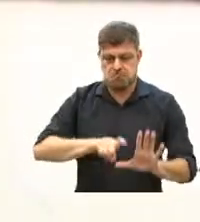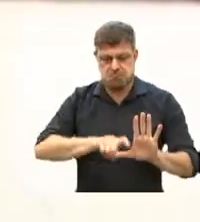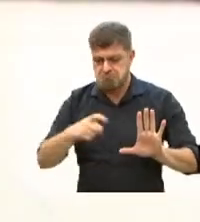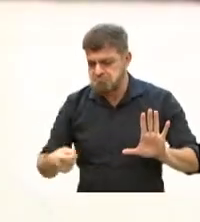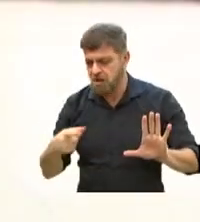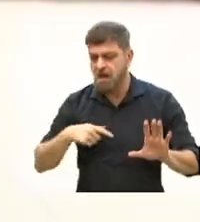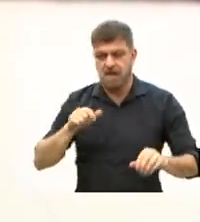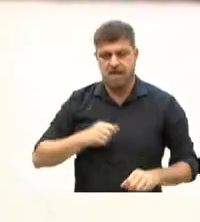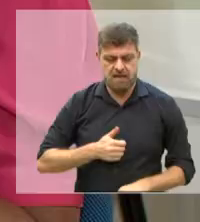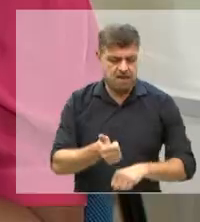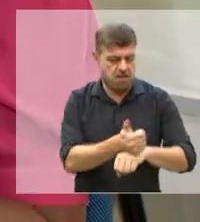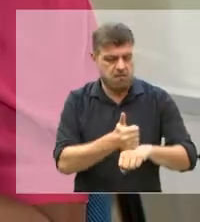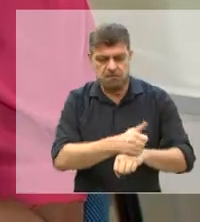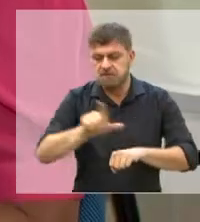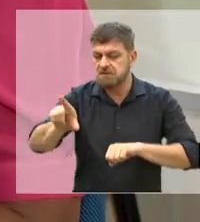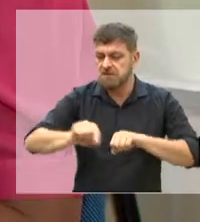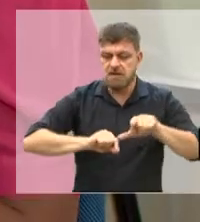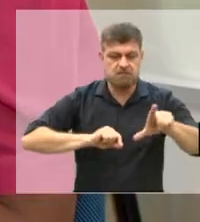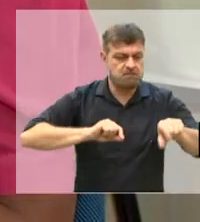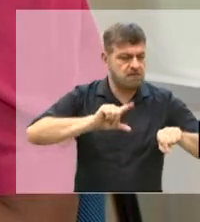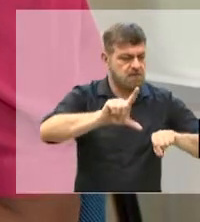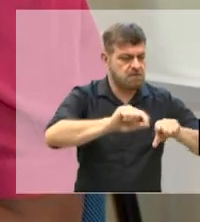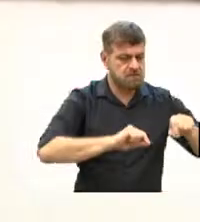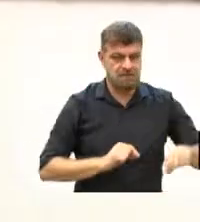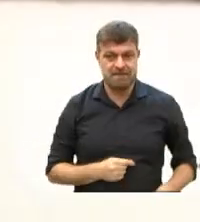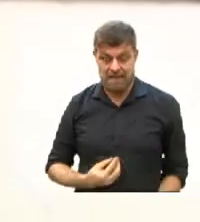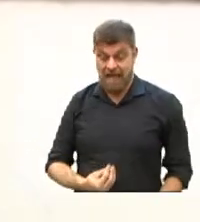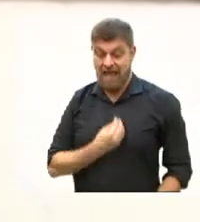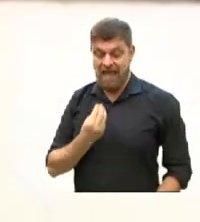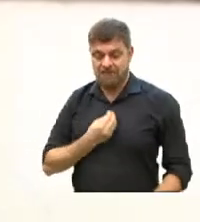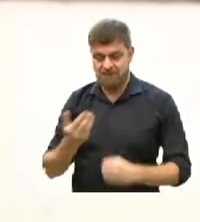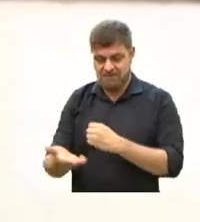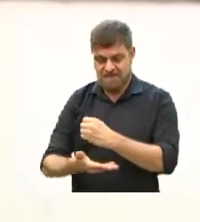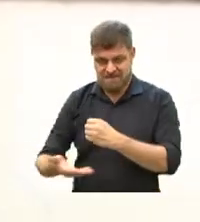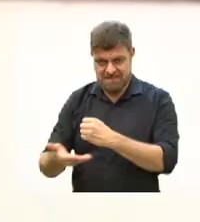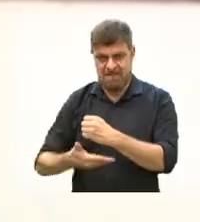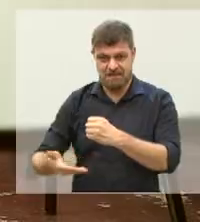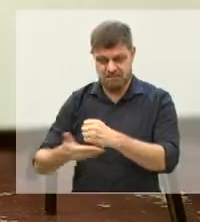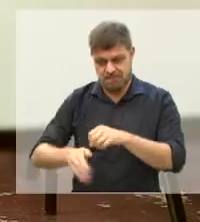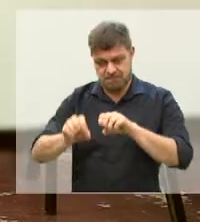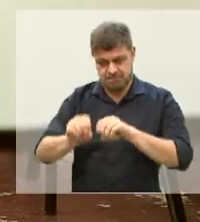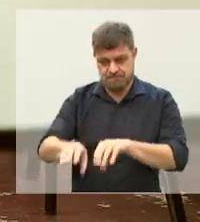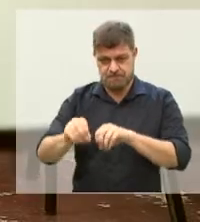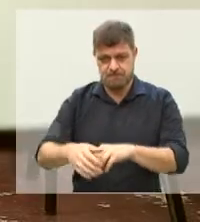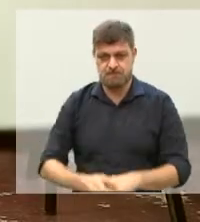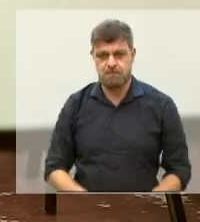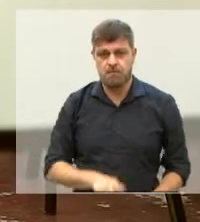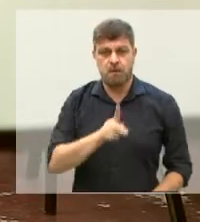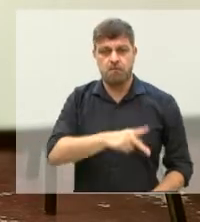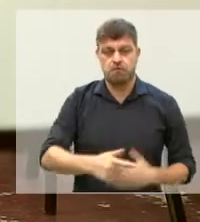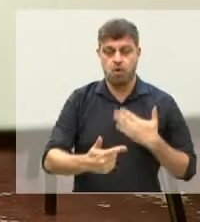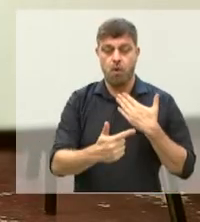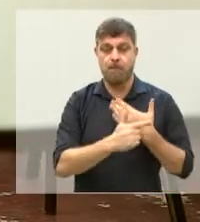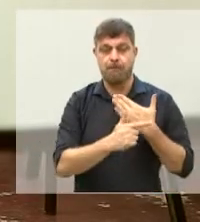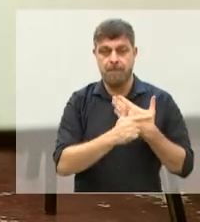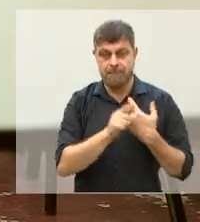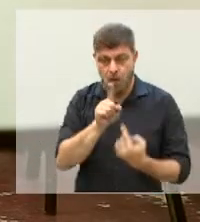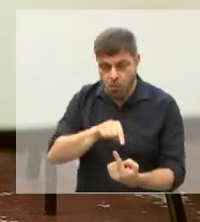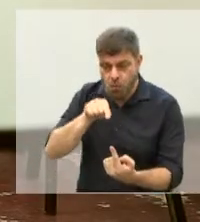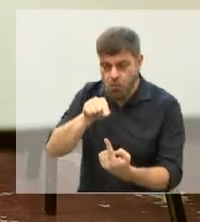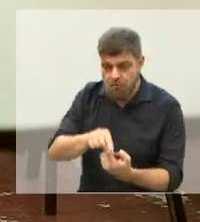ou outra, são ensinamentos para a vida desse pra aluno, vida, né? Isso. Então, o papel do professor para o desenvolvimento,